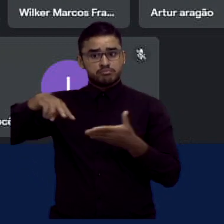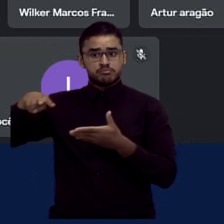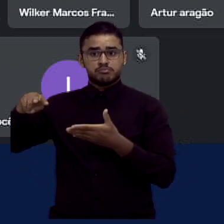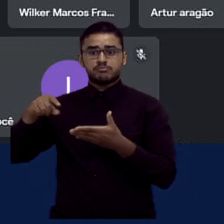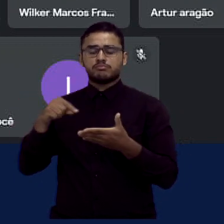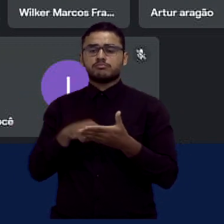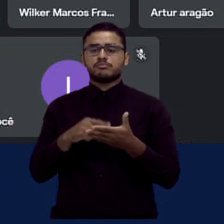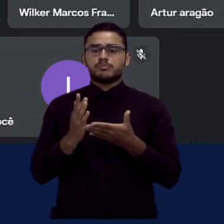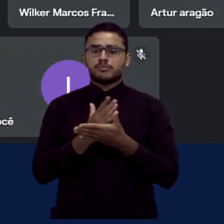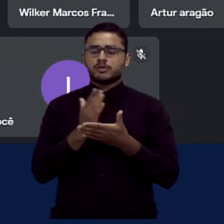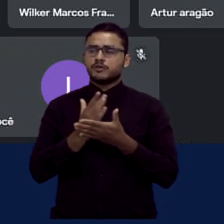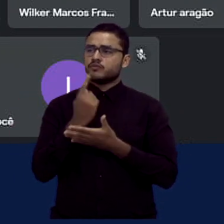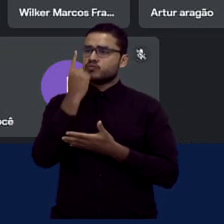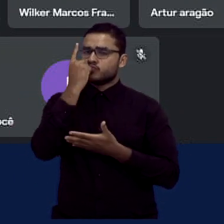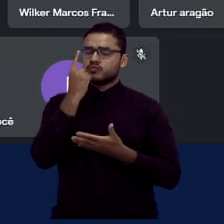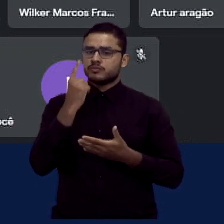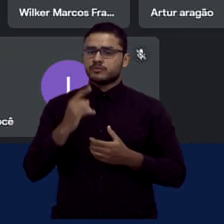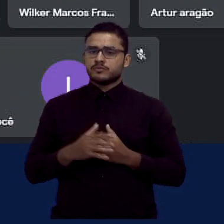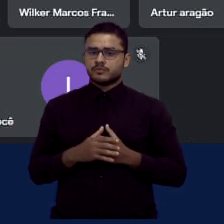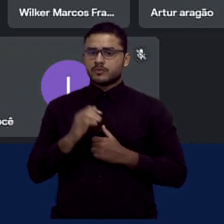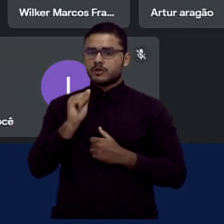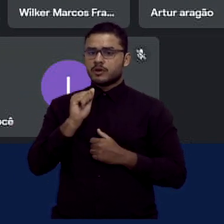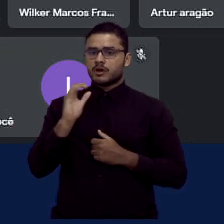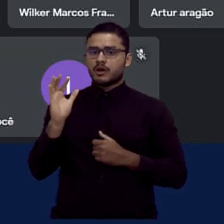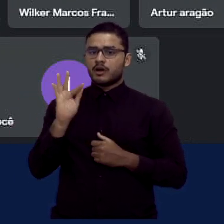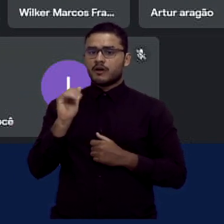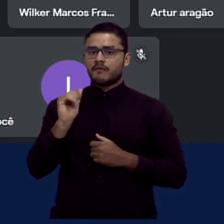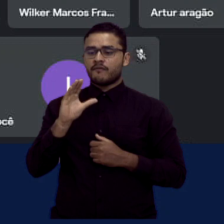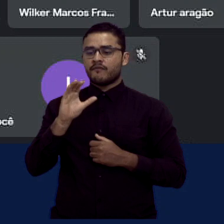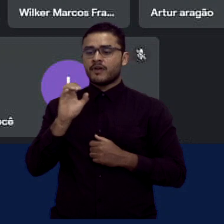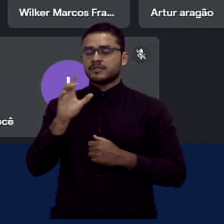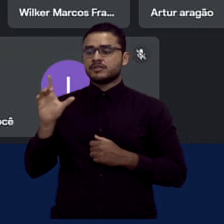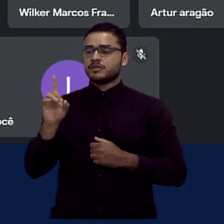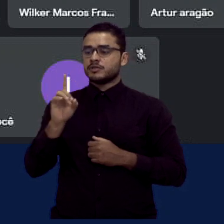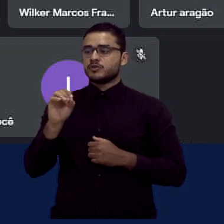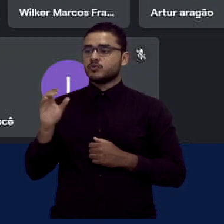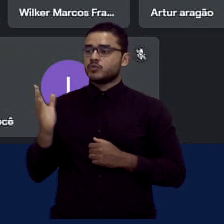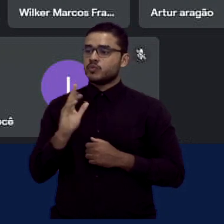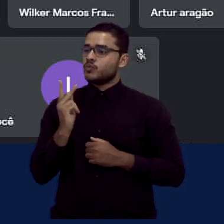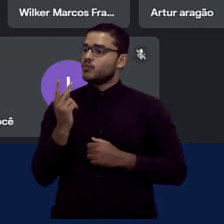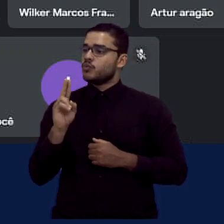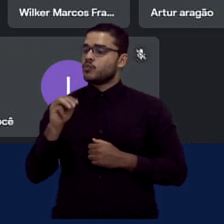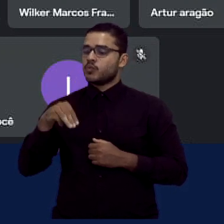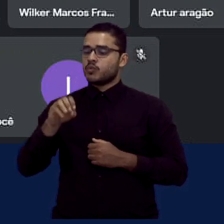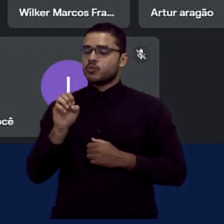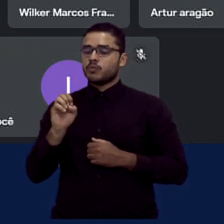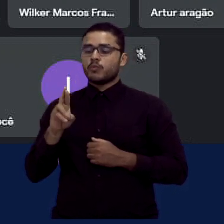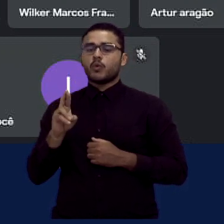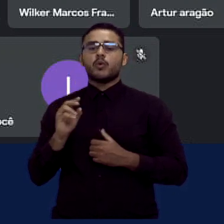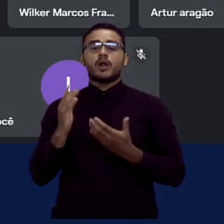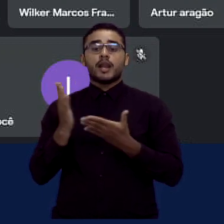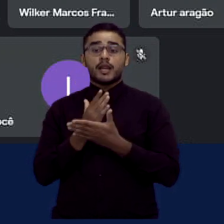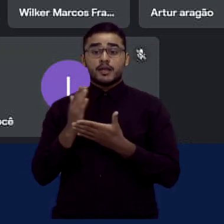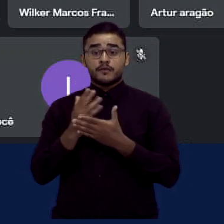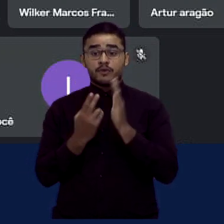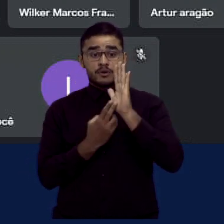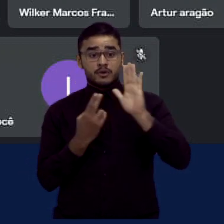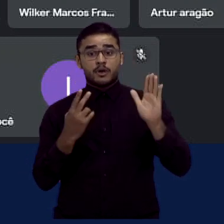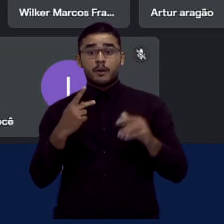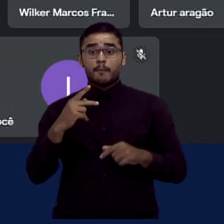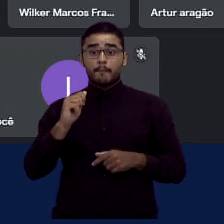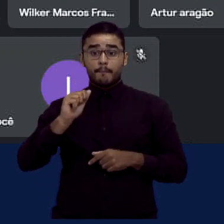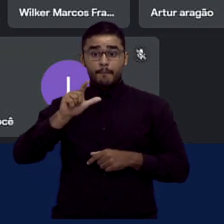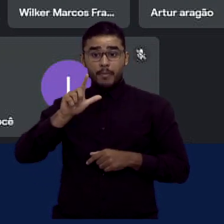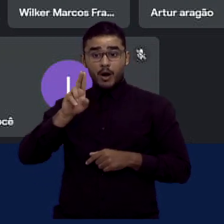muito acho que é A Face do Humor, em que ele faz uma análise sobre quadrinhos